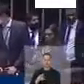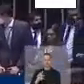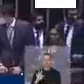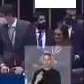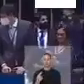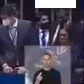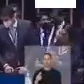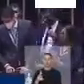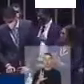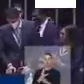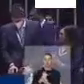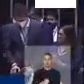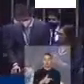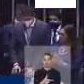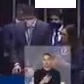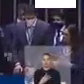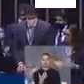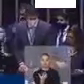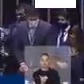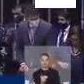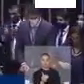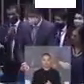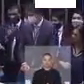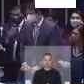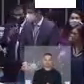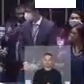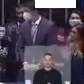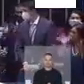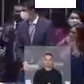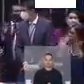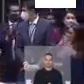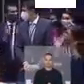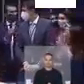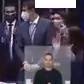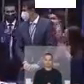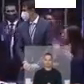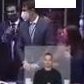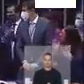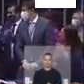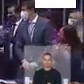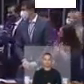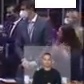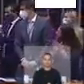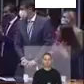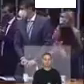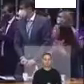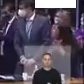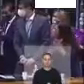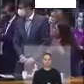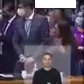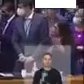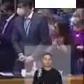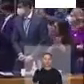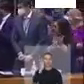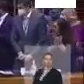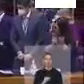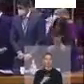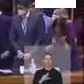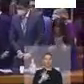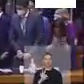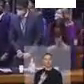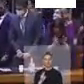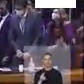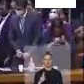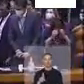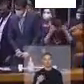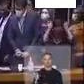tem 236. Para o biênio 2021-2023, o ilustre deputado Arthur Lira, a